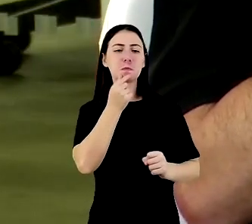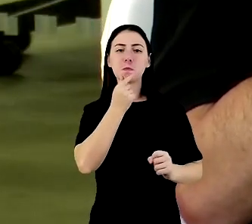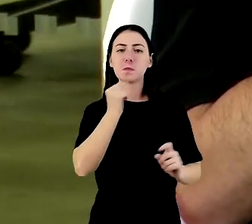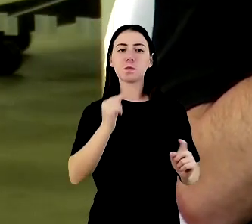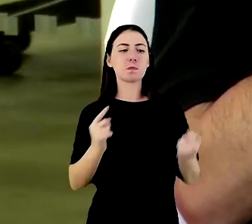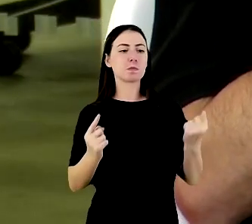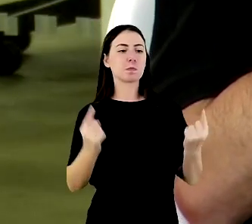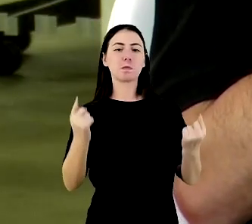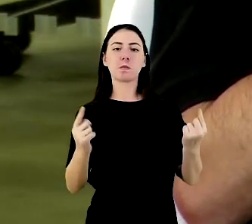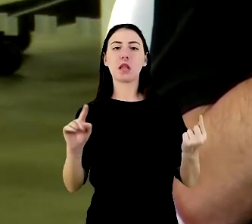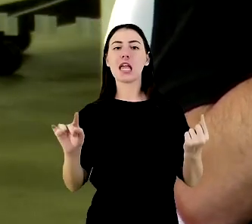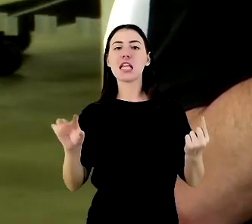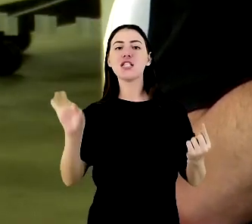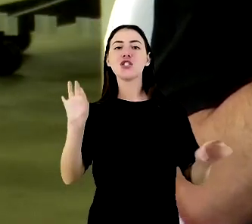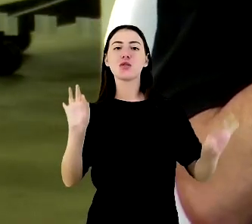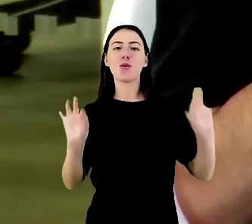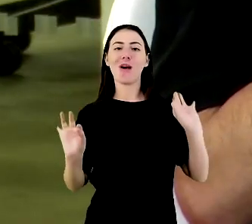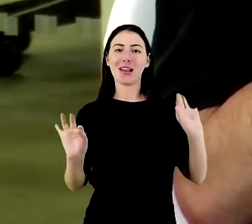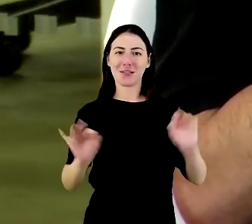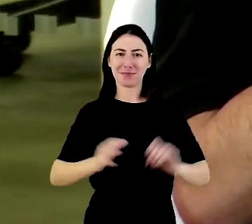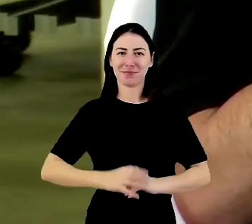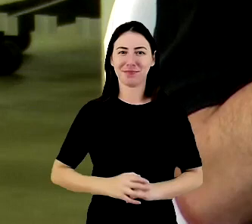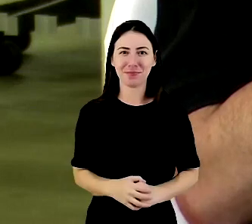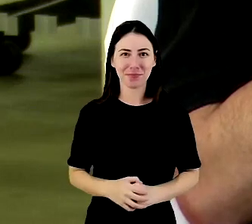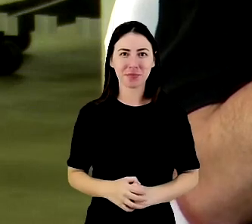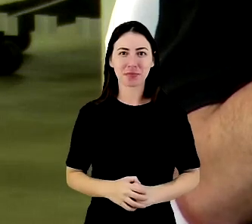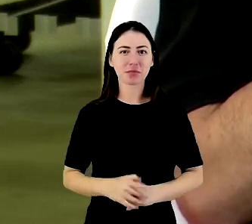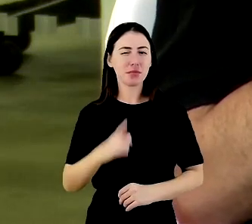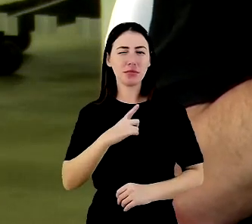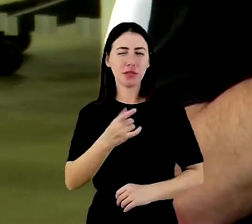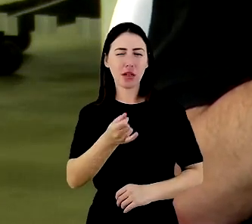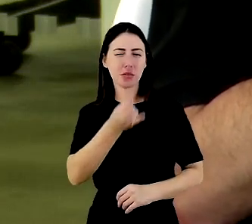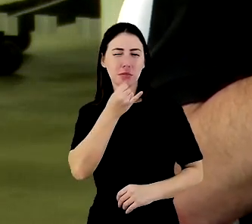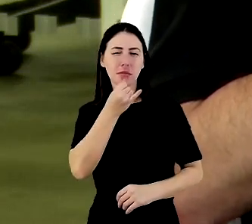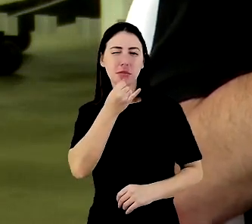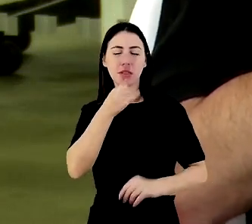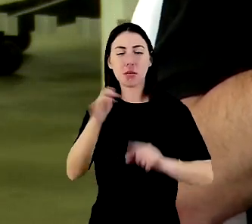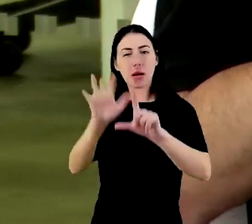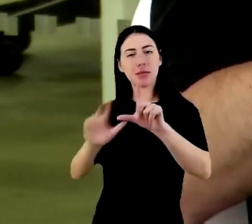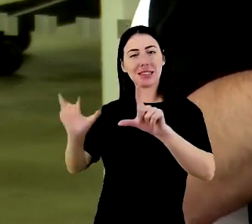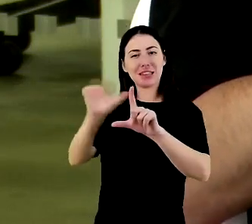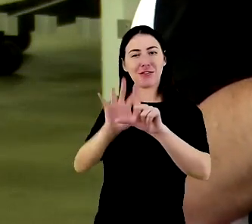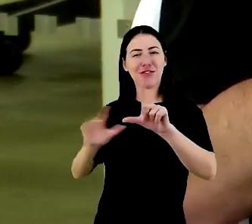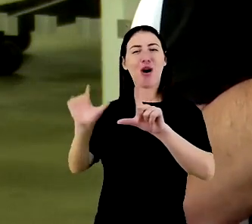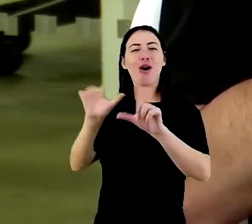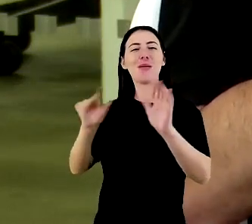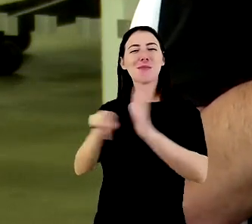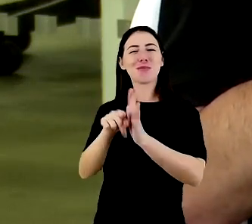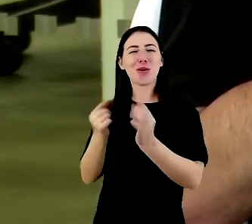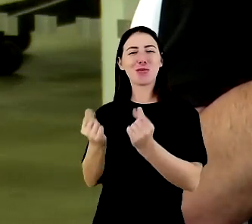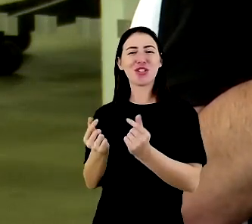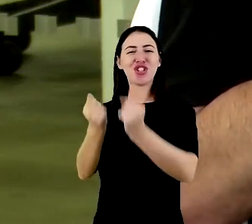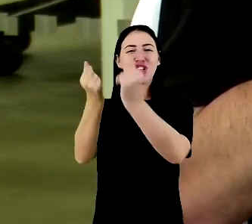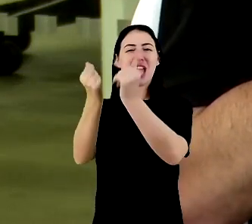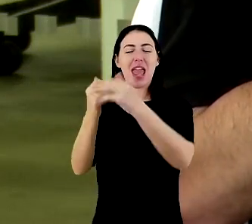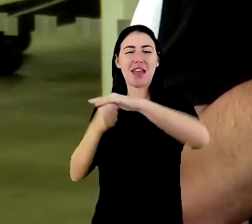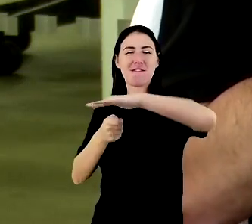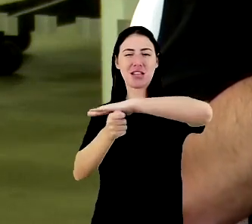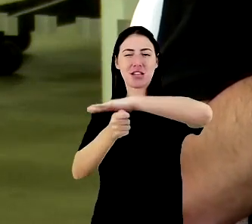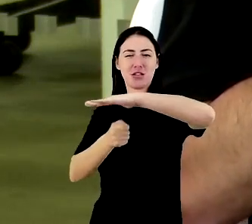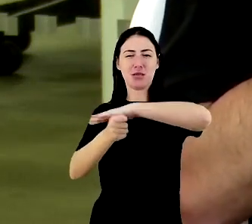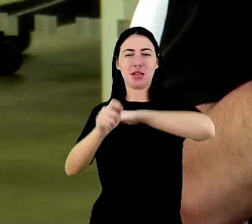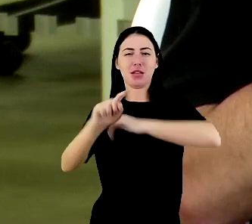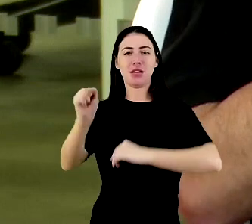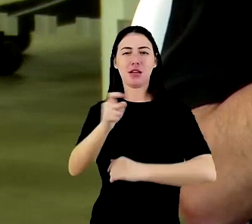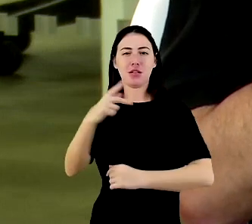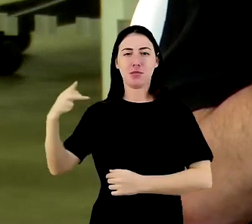duas coisas. Né? Você tem um self-service, você tem uma plataforma, onde você tem uma plataforma de produtos financeiros que ela conseguiu tangibilizar